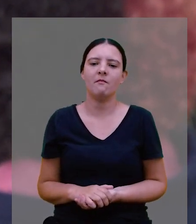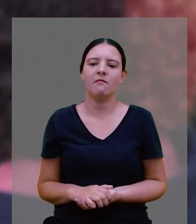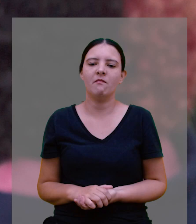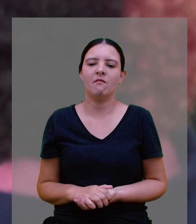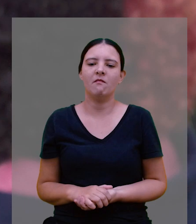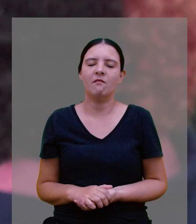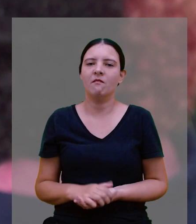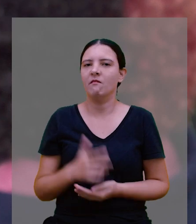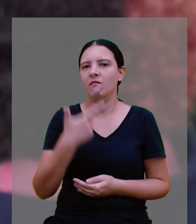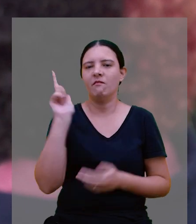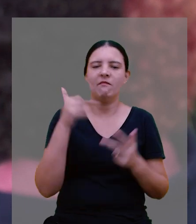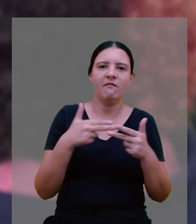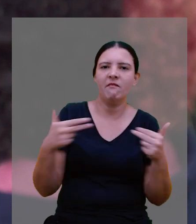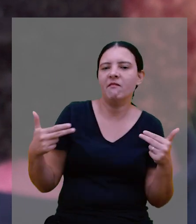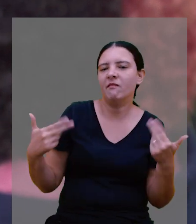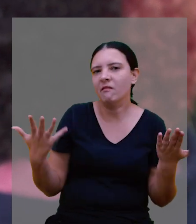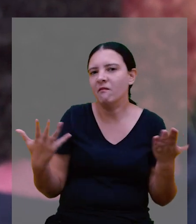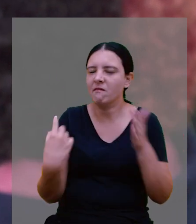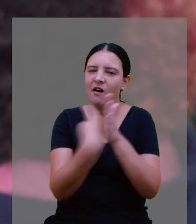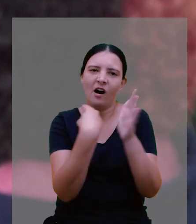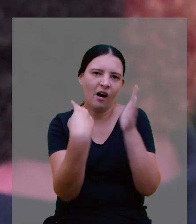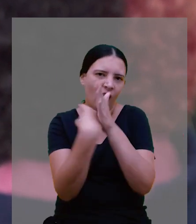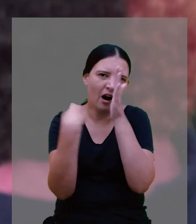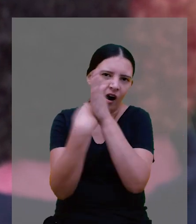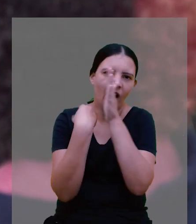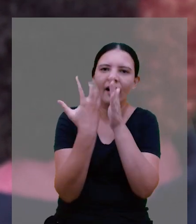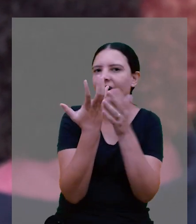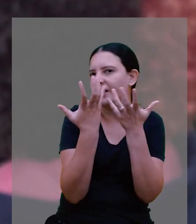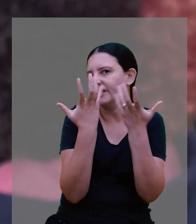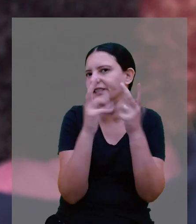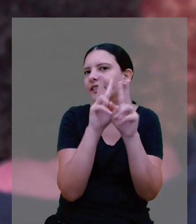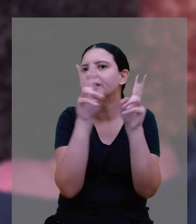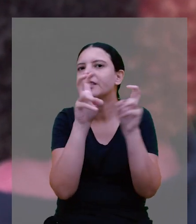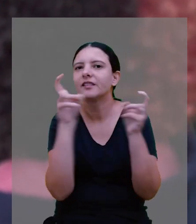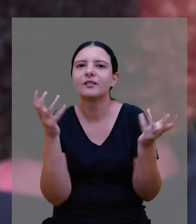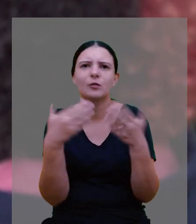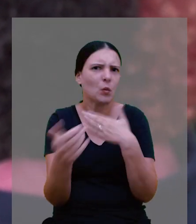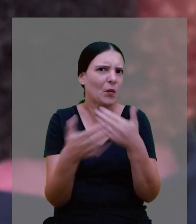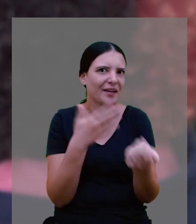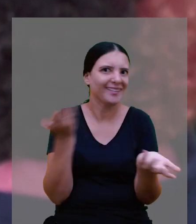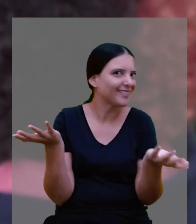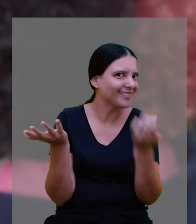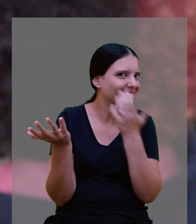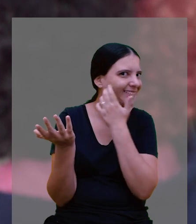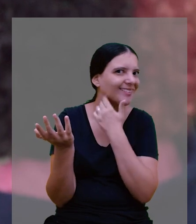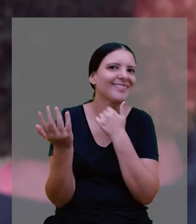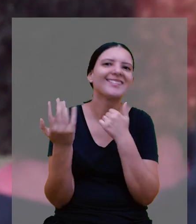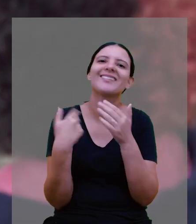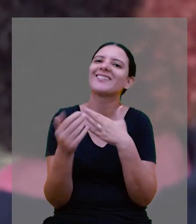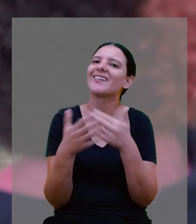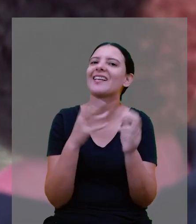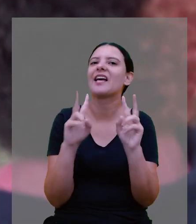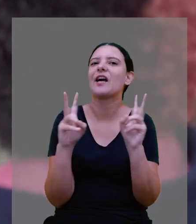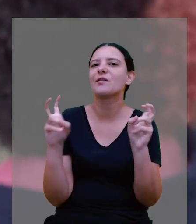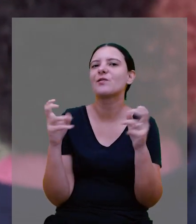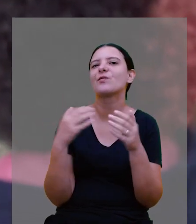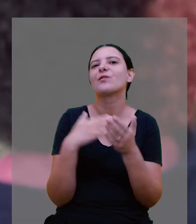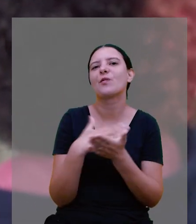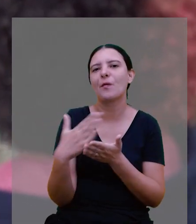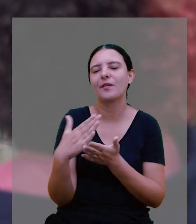Tá bom, gente. Mais alguma coisa? Querem perguntar alguma coisa? Falar de algum assunto? Pode ser qualquer, hein? Pode ser qualquer um daqueles que eu falei no